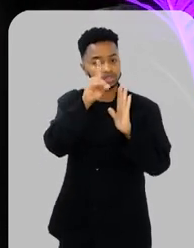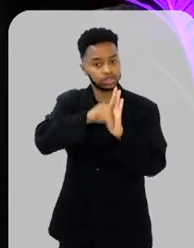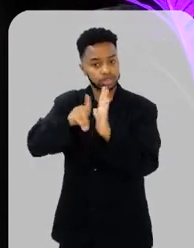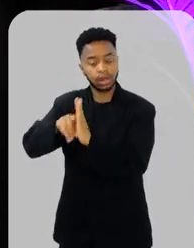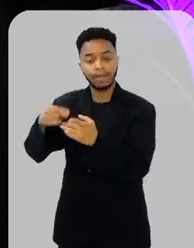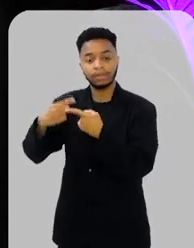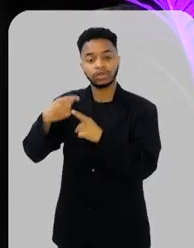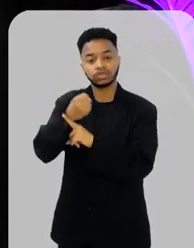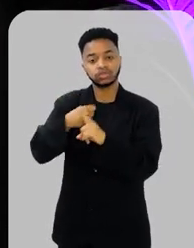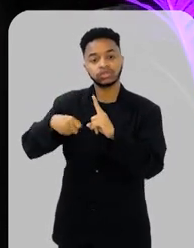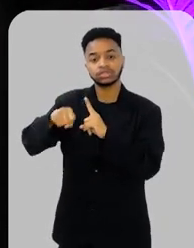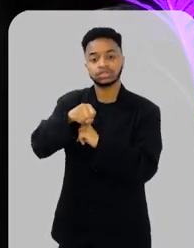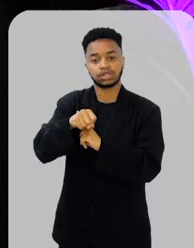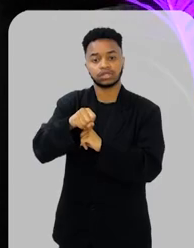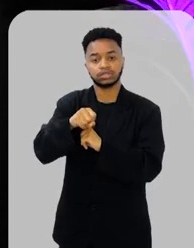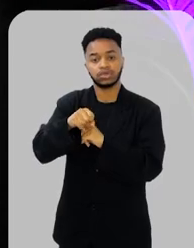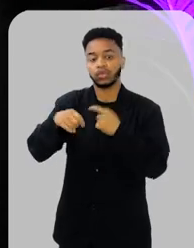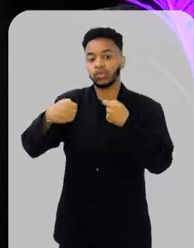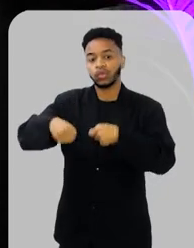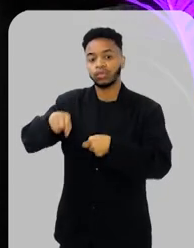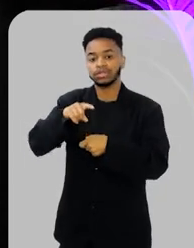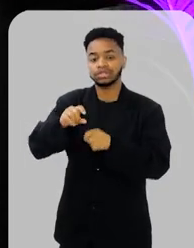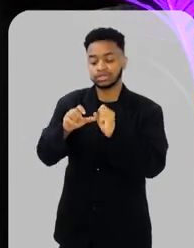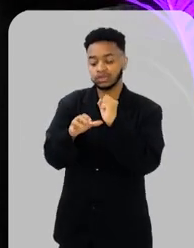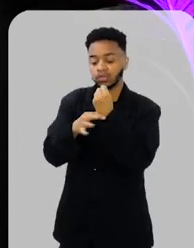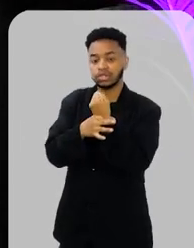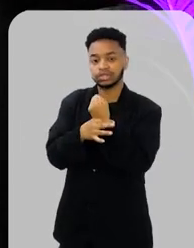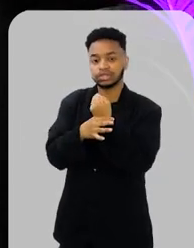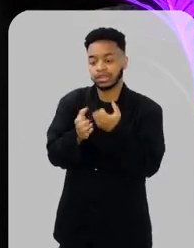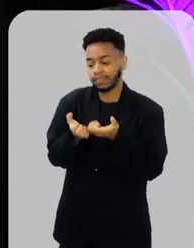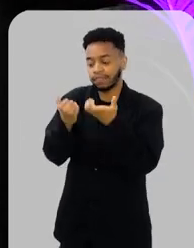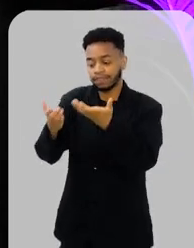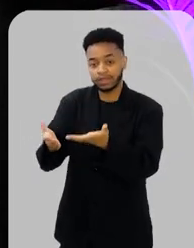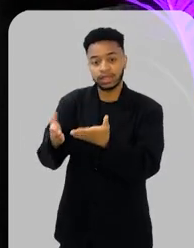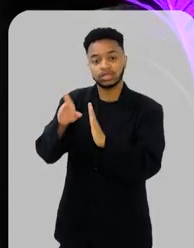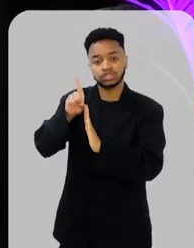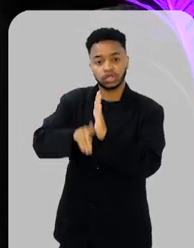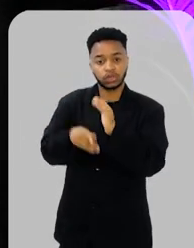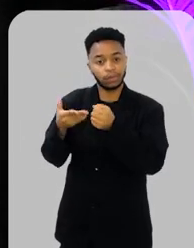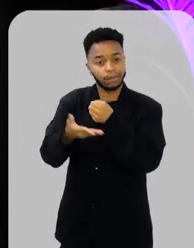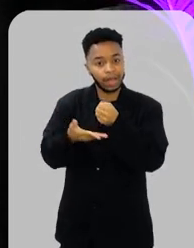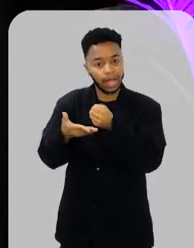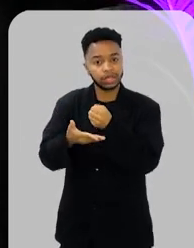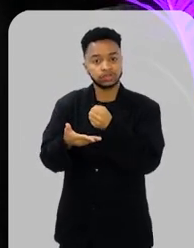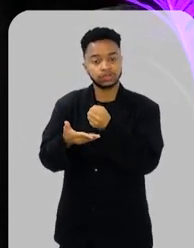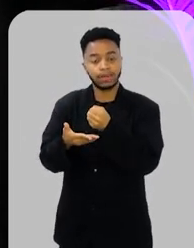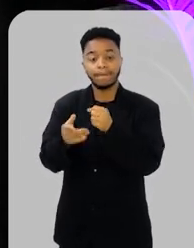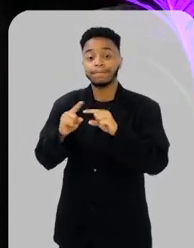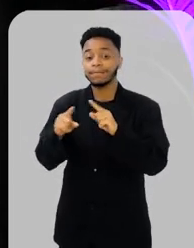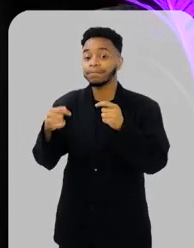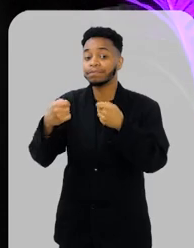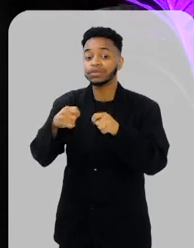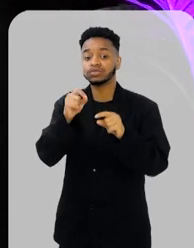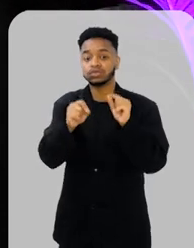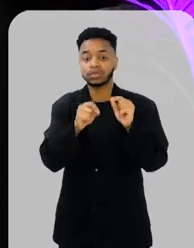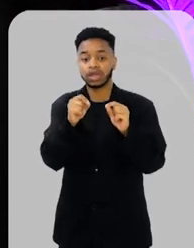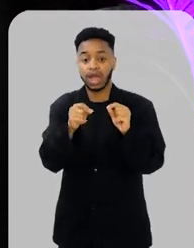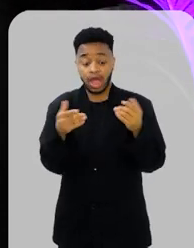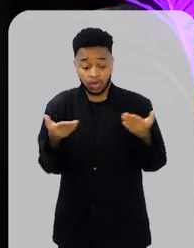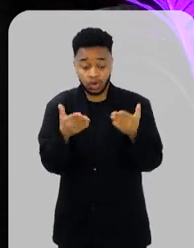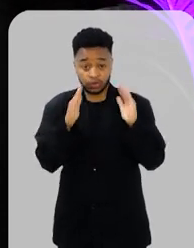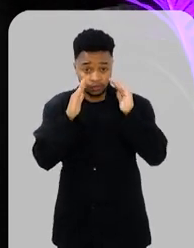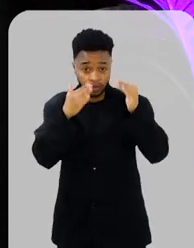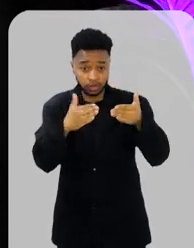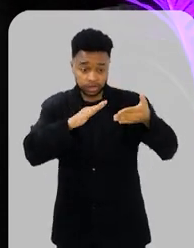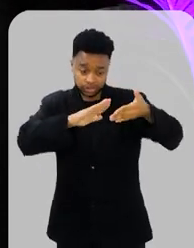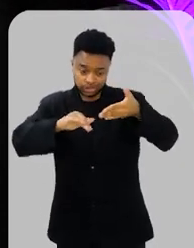seja, a gente tem uma sociedade em que a segurança, ao invés de ser voltada para garantir os direitos básicos, os direitos fundamentais dos cidadãos,